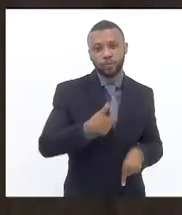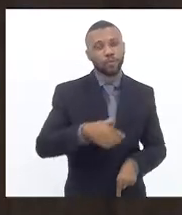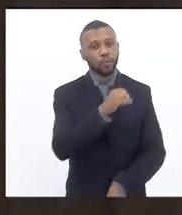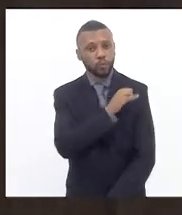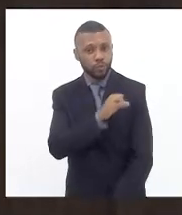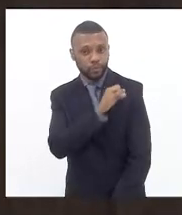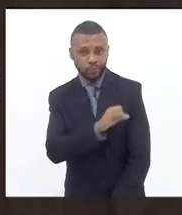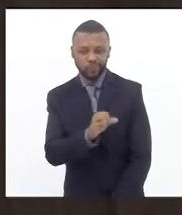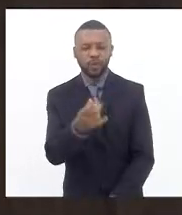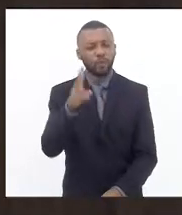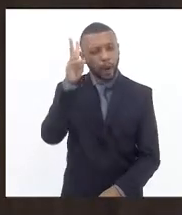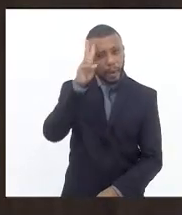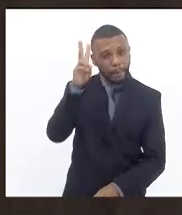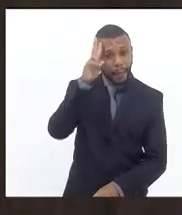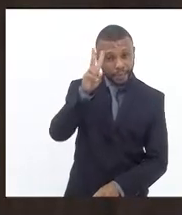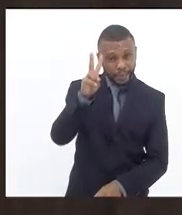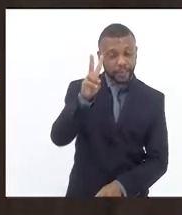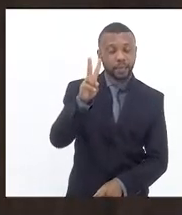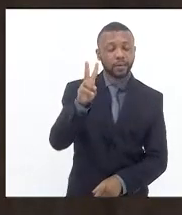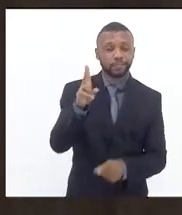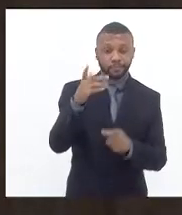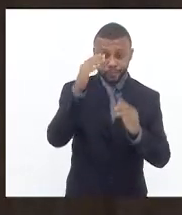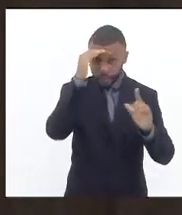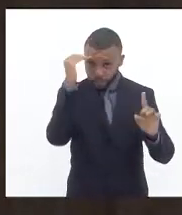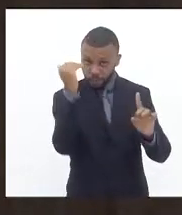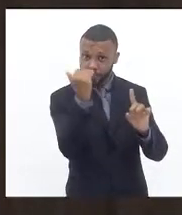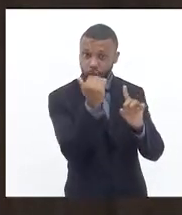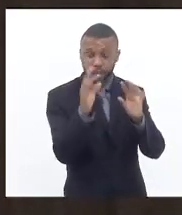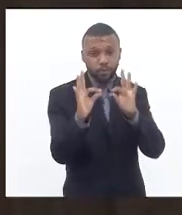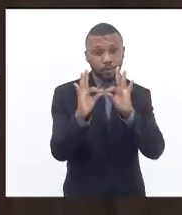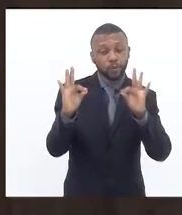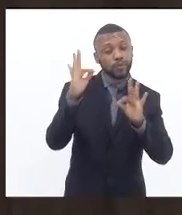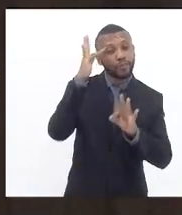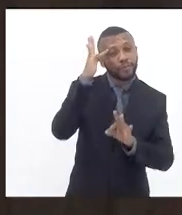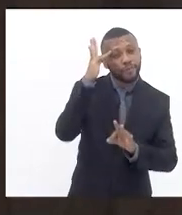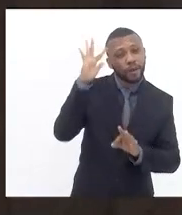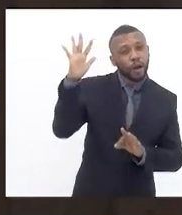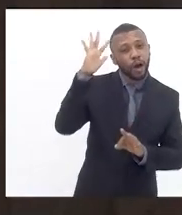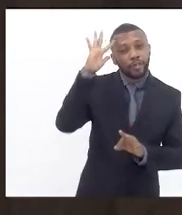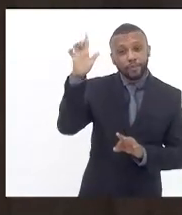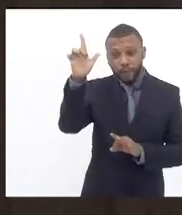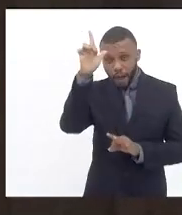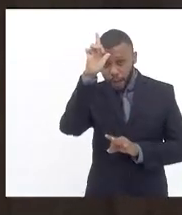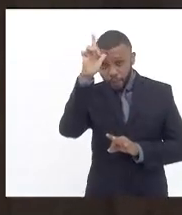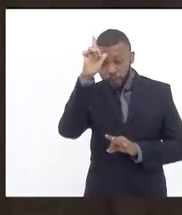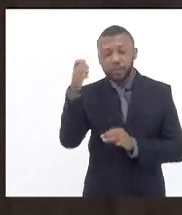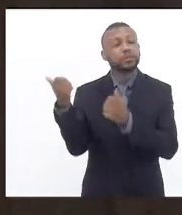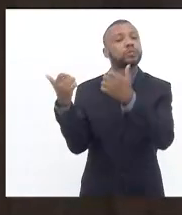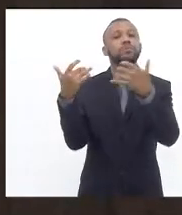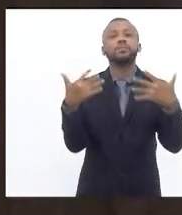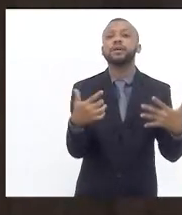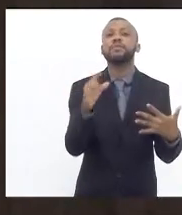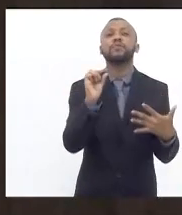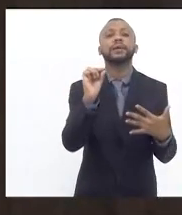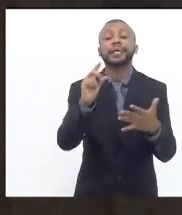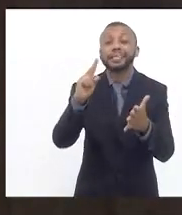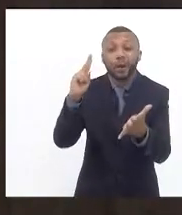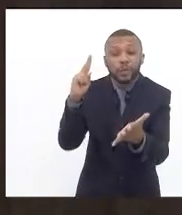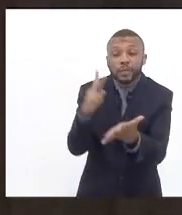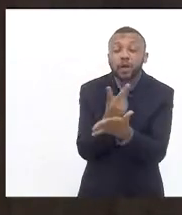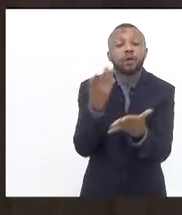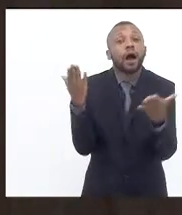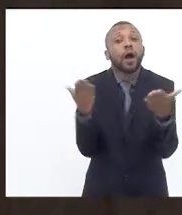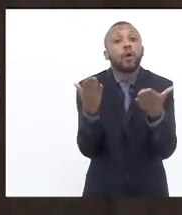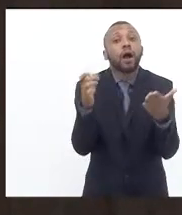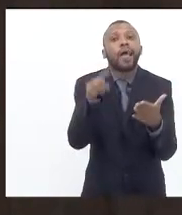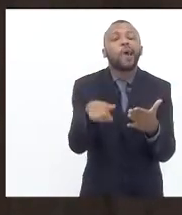respeitosamente ao secretário uma frase que é bem clássica de um filósofo alemão que disse é isso aqui que a conta que tá